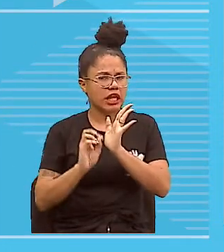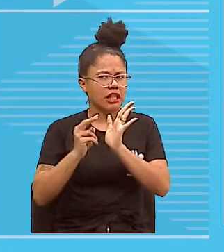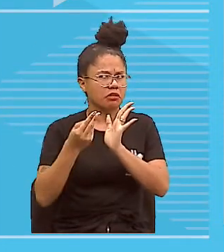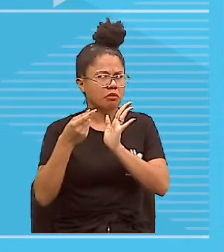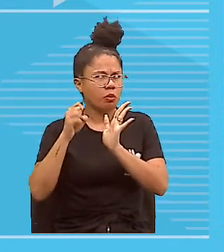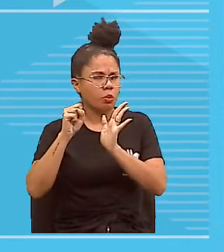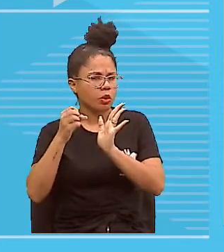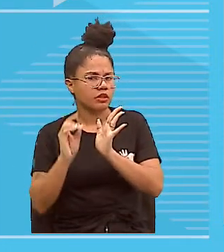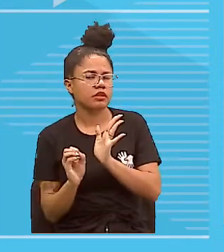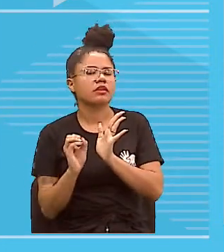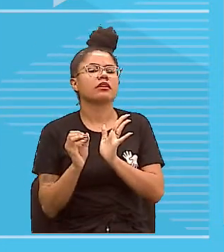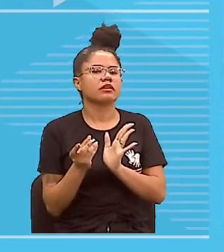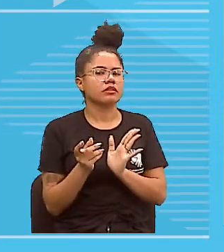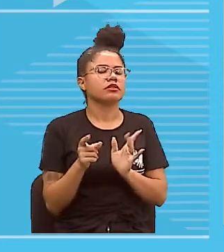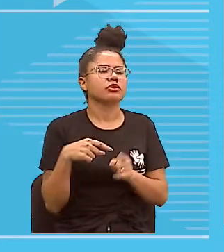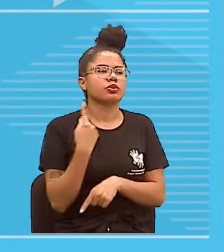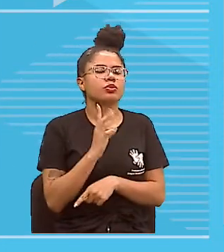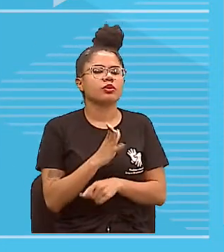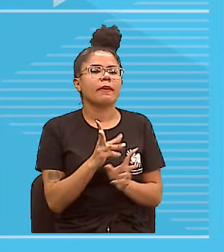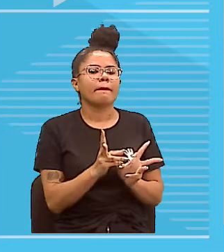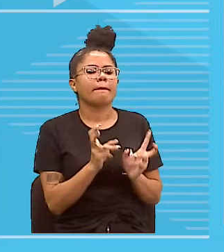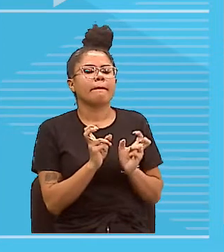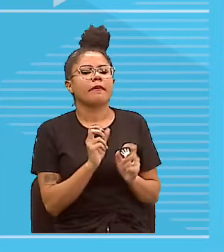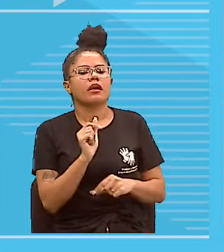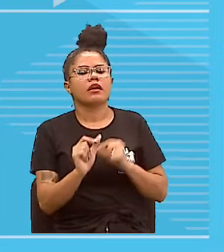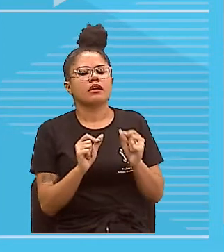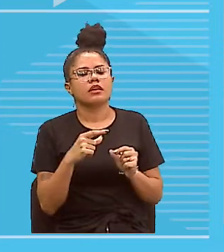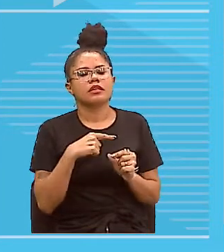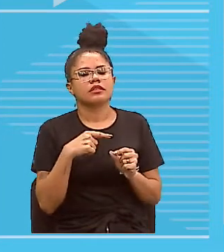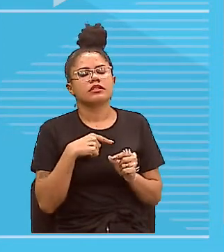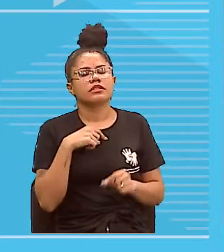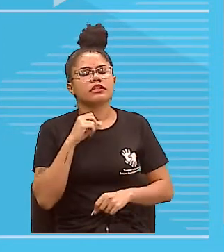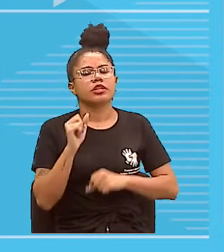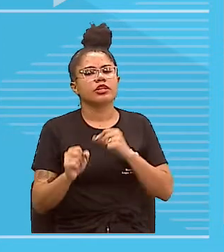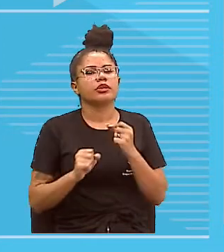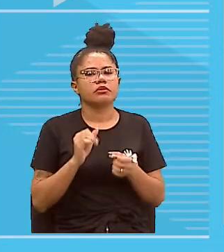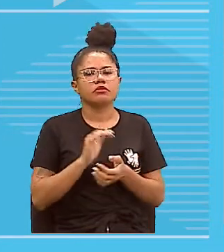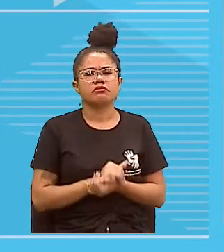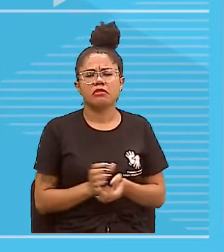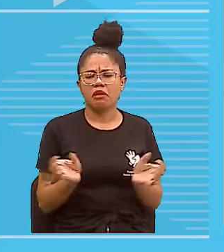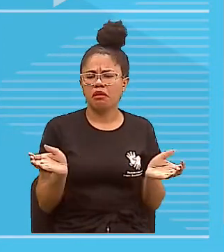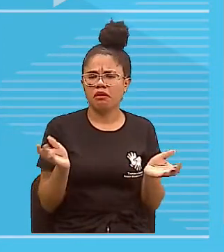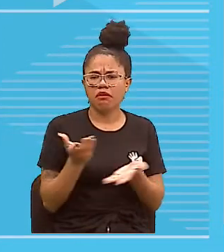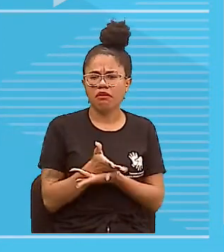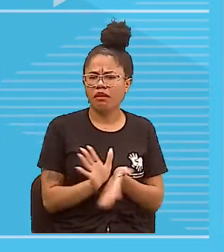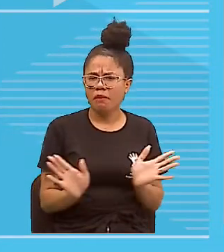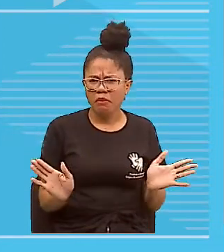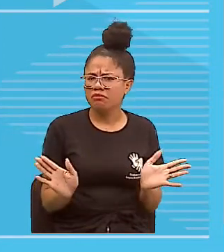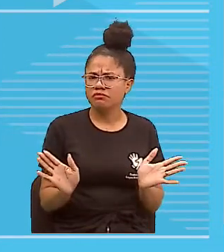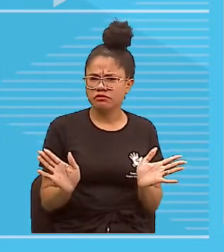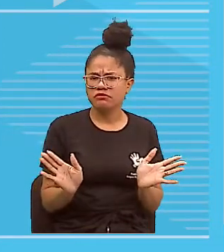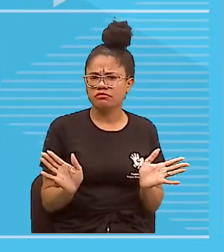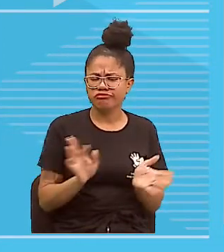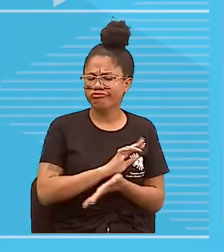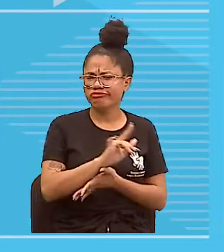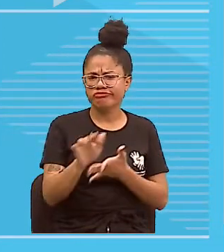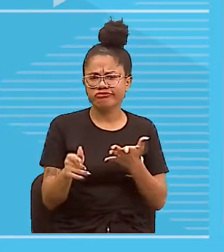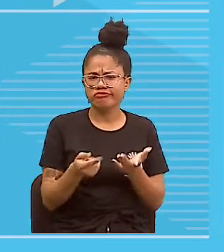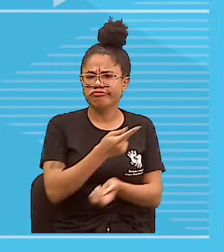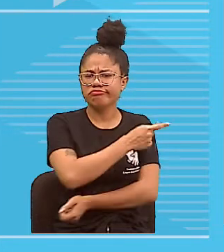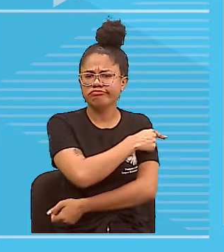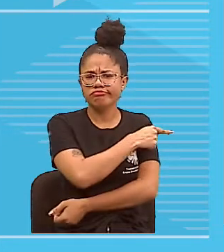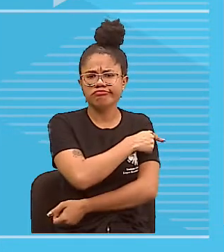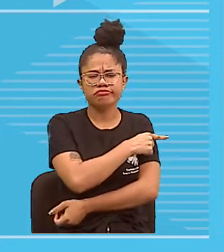vê hoje que há um certo apagamento nesses grêmios, né, na escola. Então, é tão